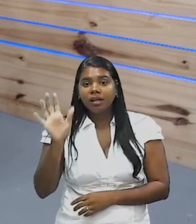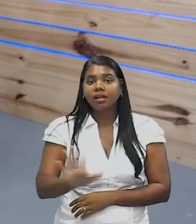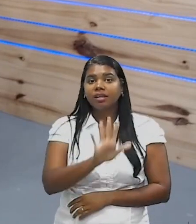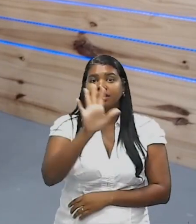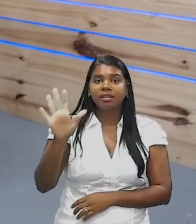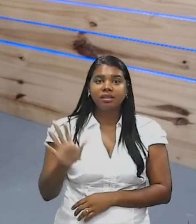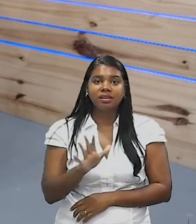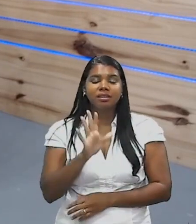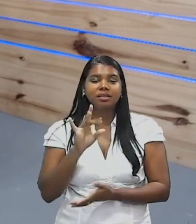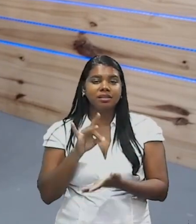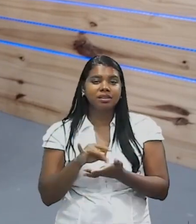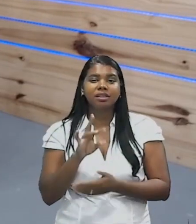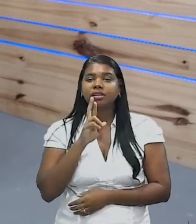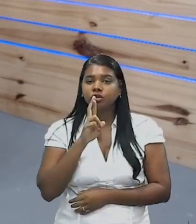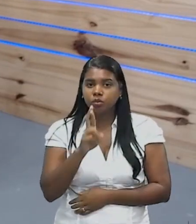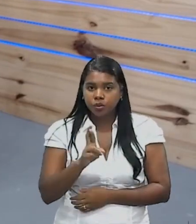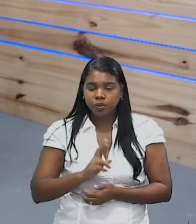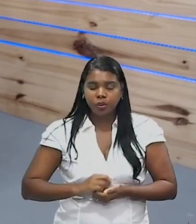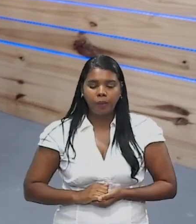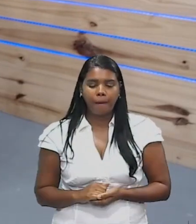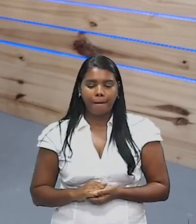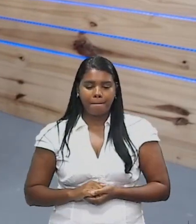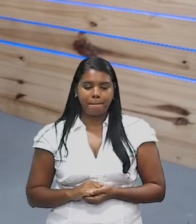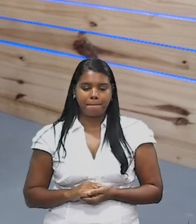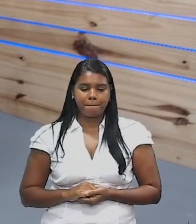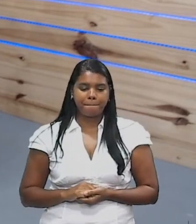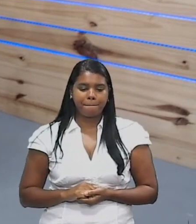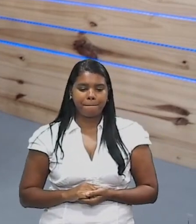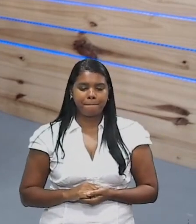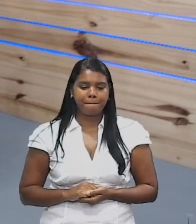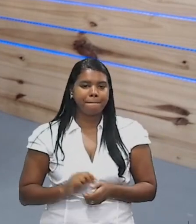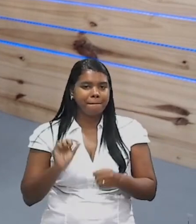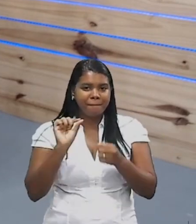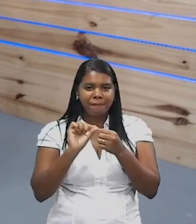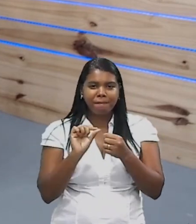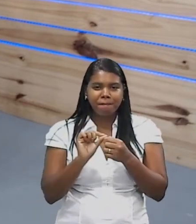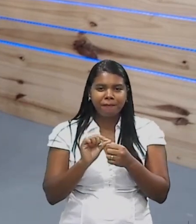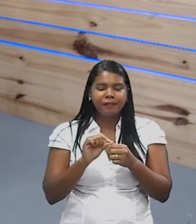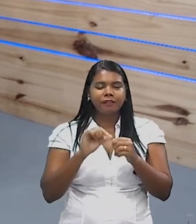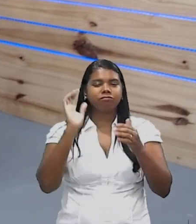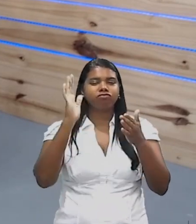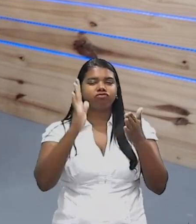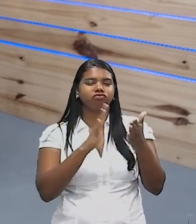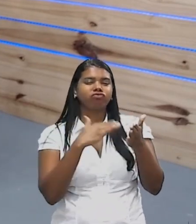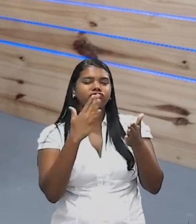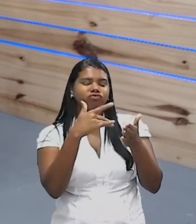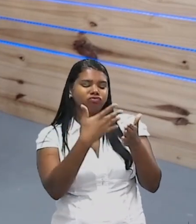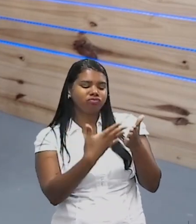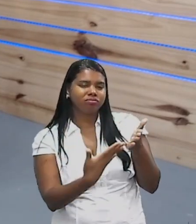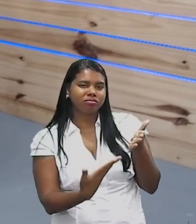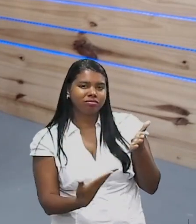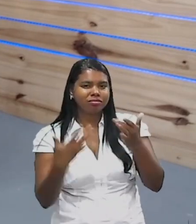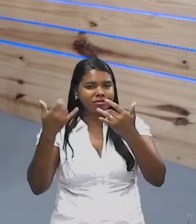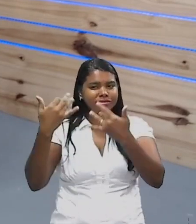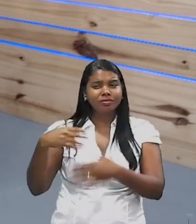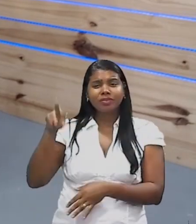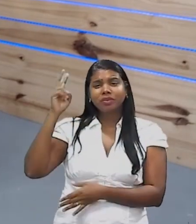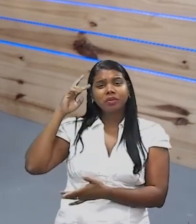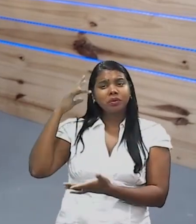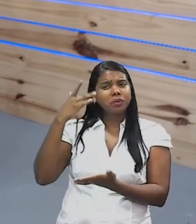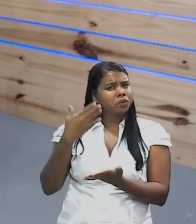se prontificar, a responder, fez um tipo de folheto, uma historinha de